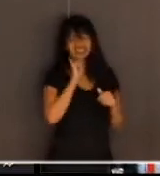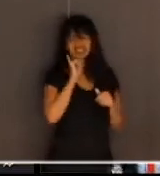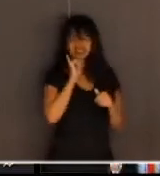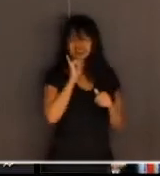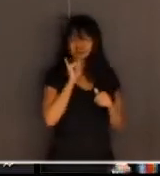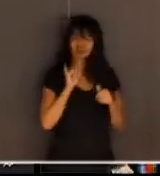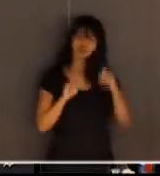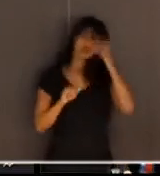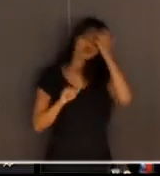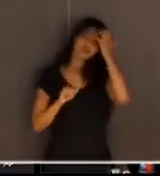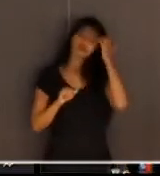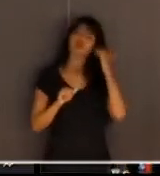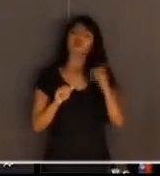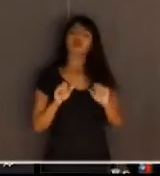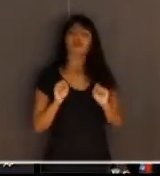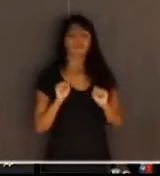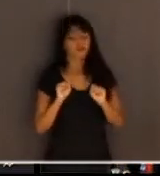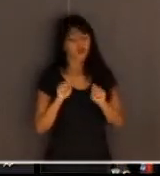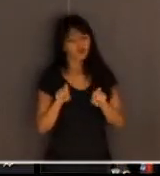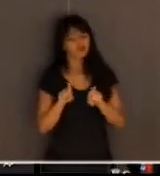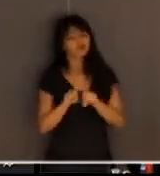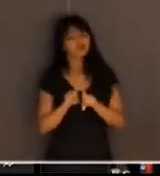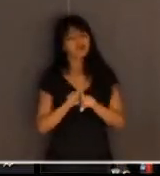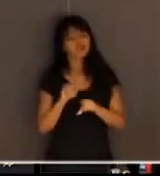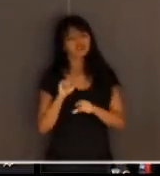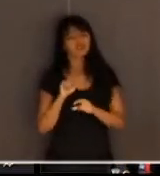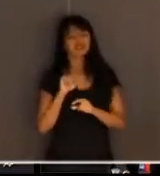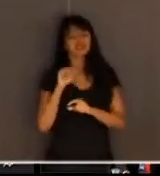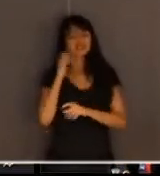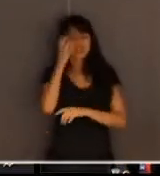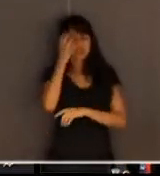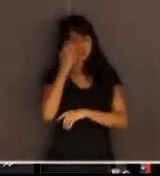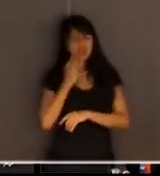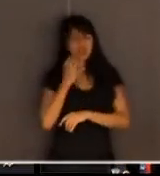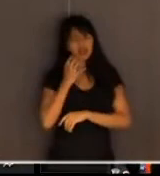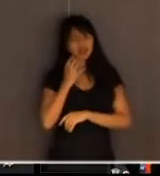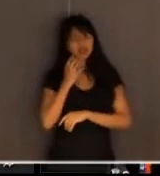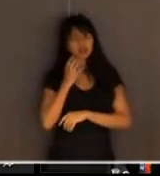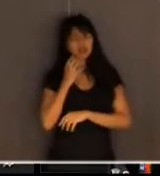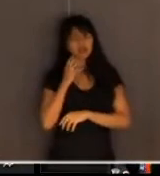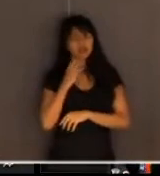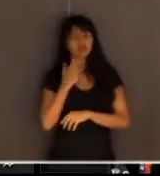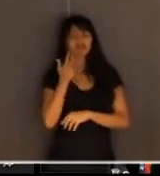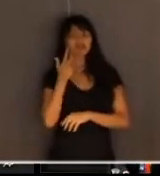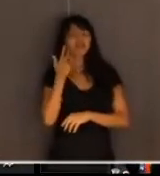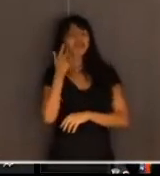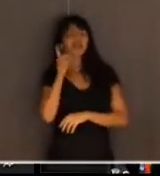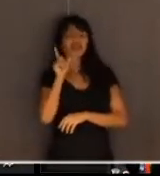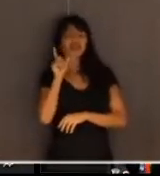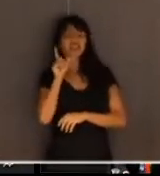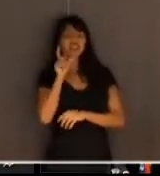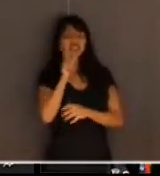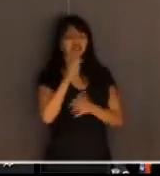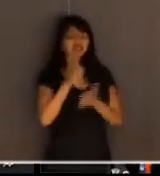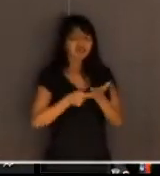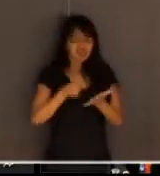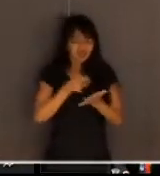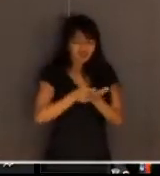falou, corremos um risco sério de ganharmos a batalha e perdermos a